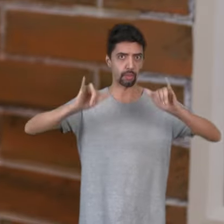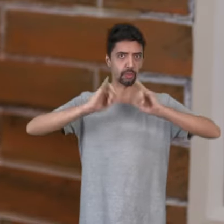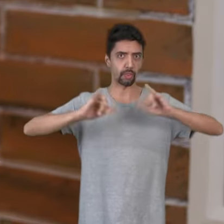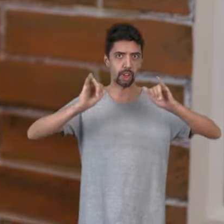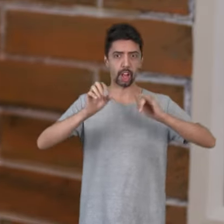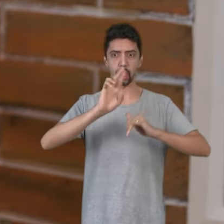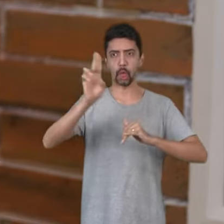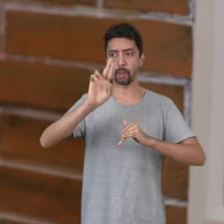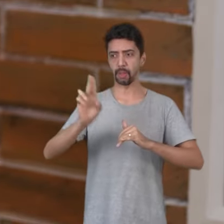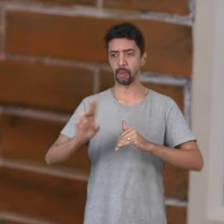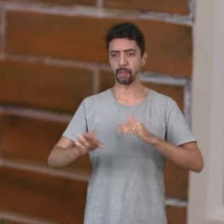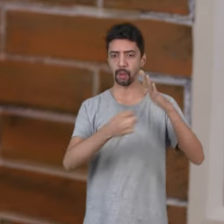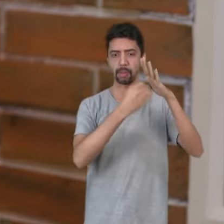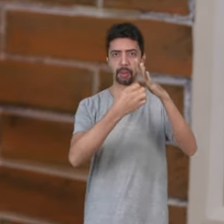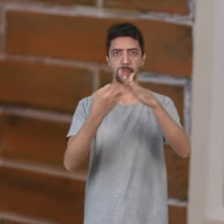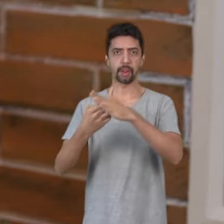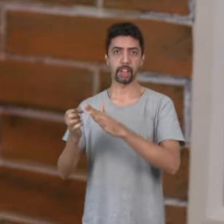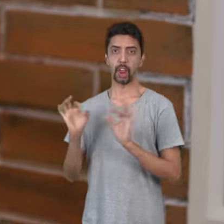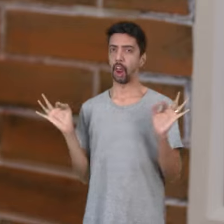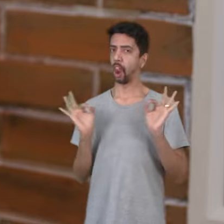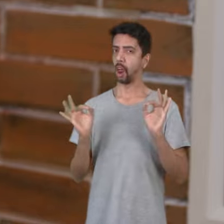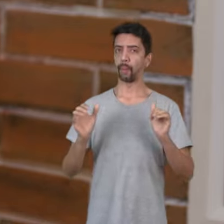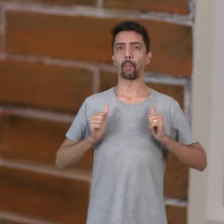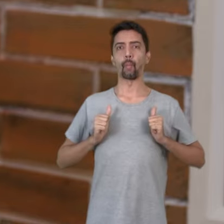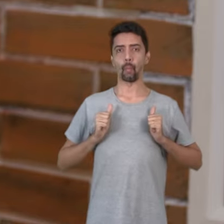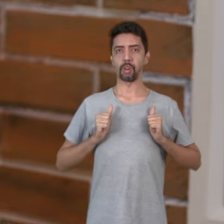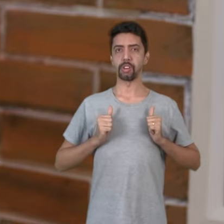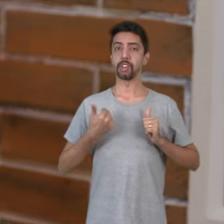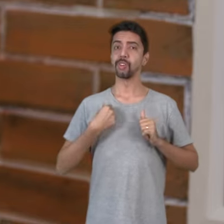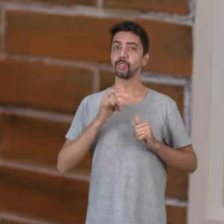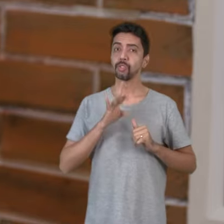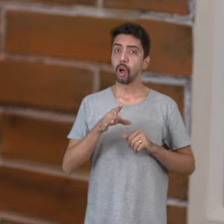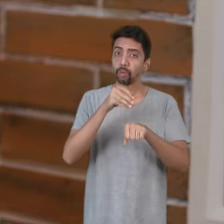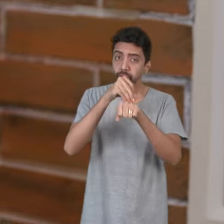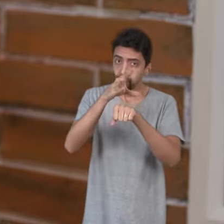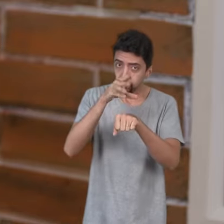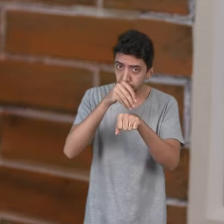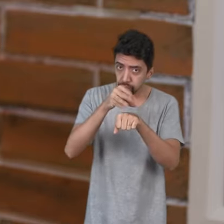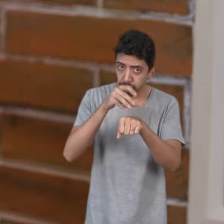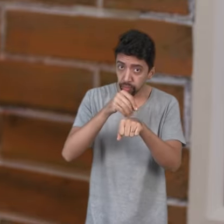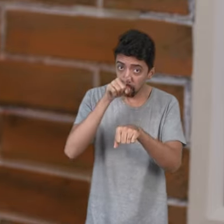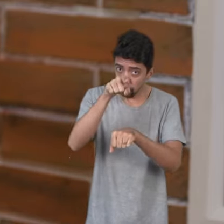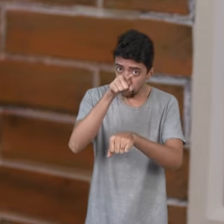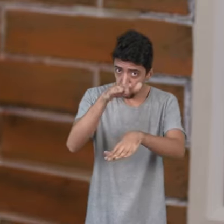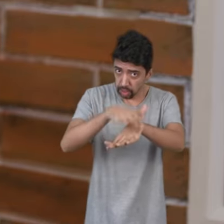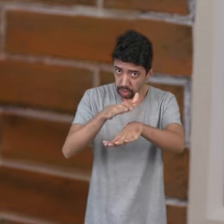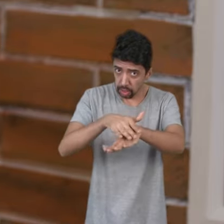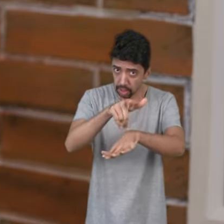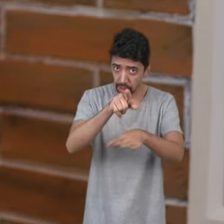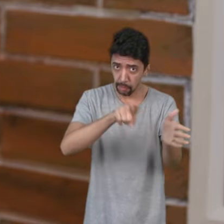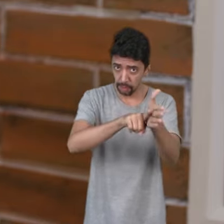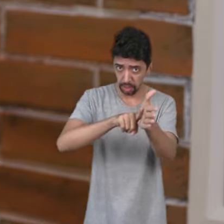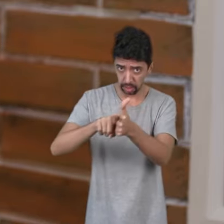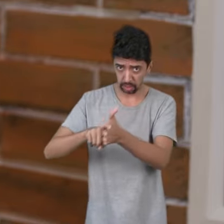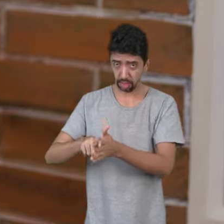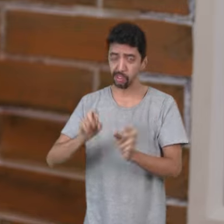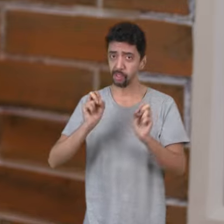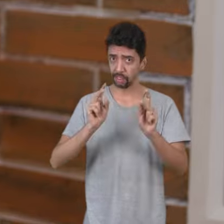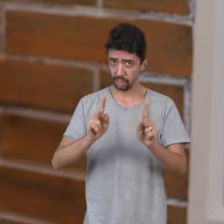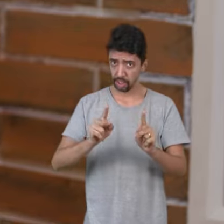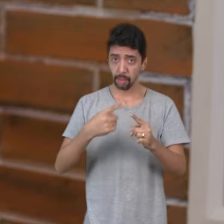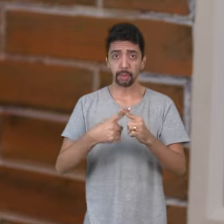nenhuma propaganda das empresas, né, de energia solar. Estou apenas colocando que para que a gente